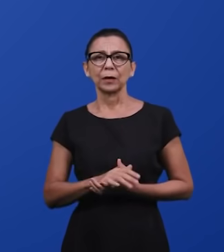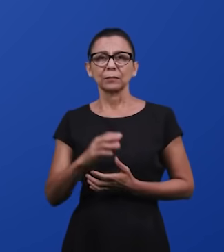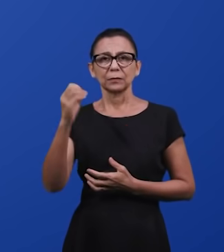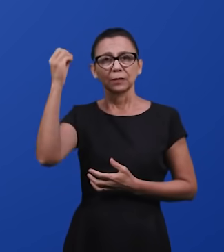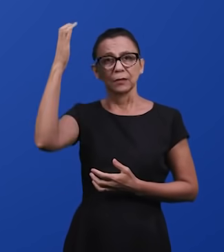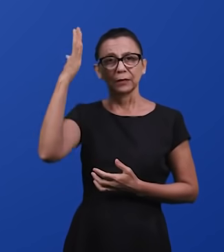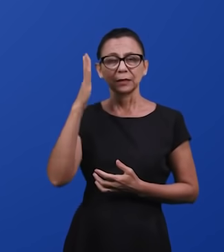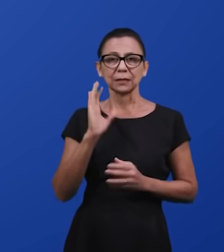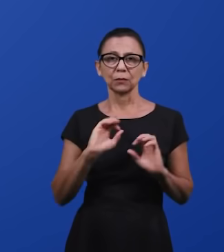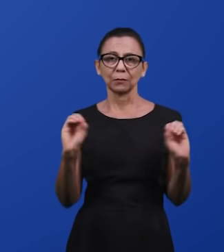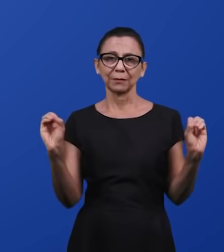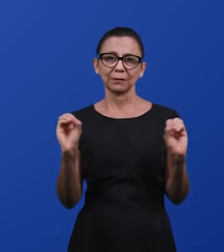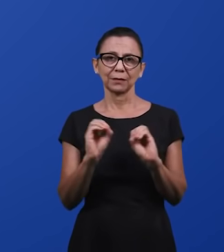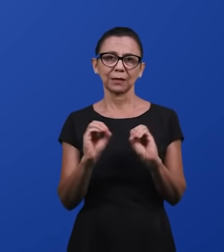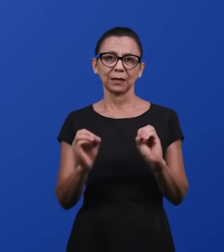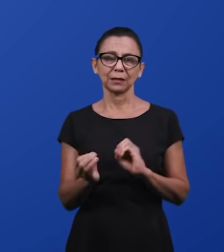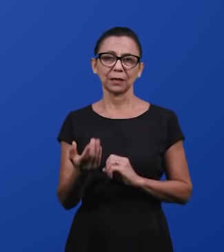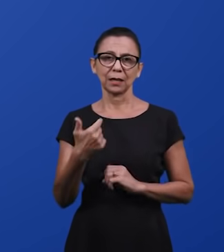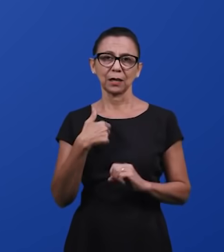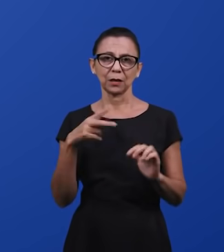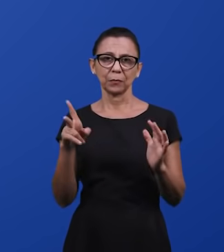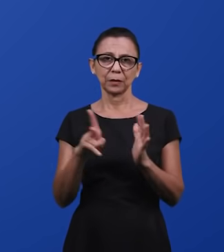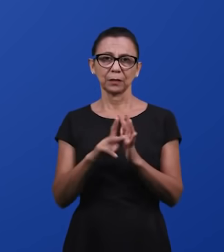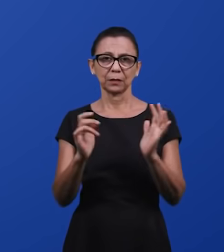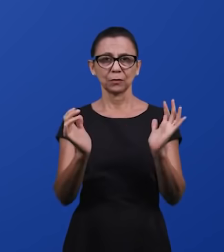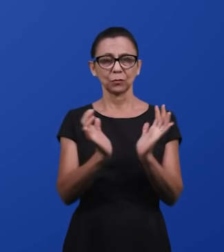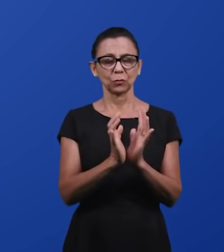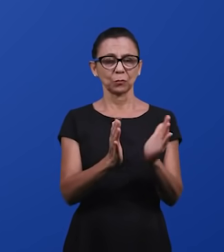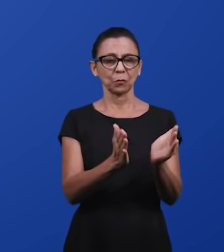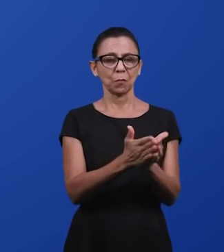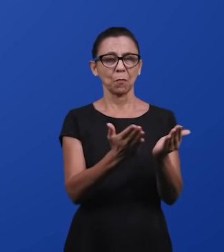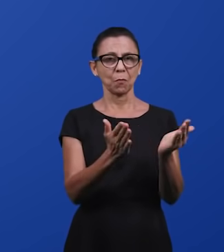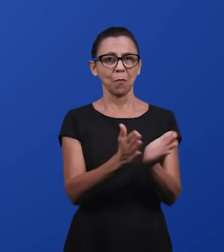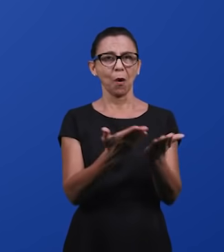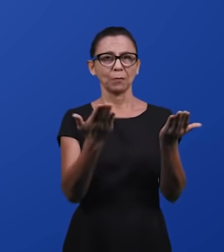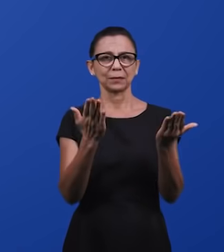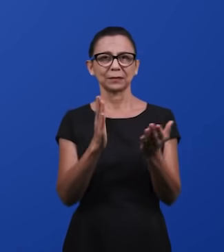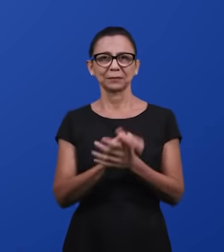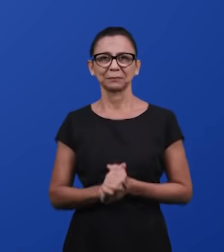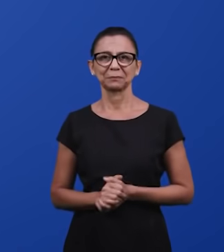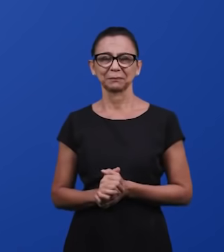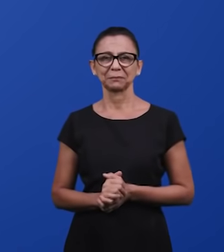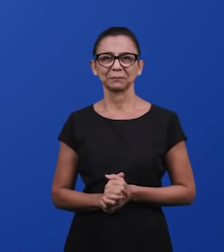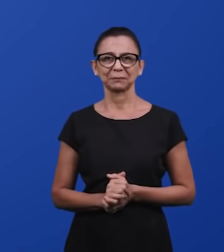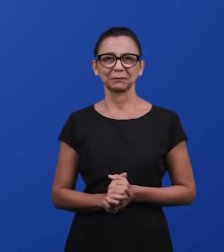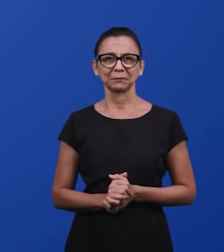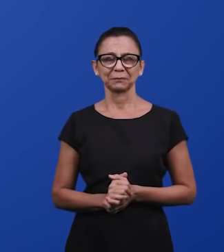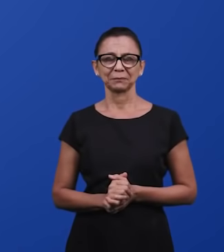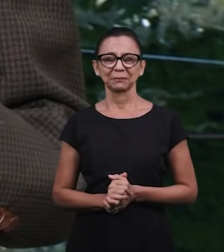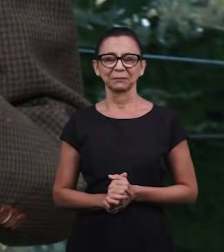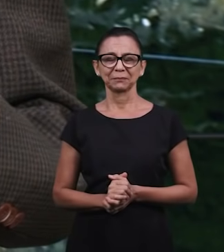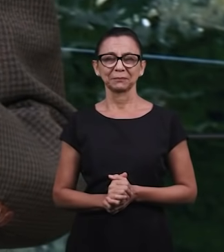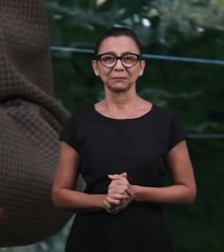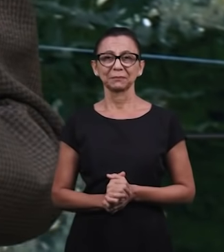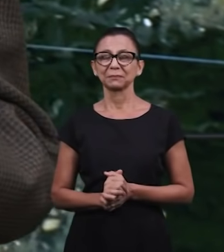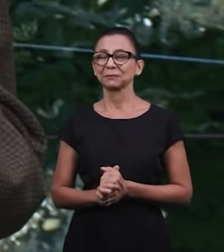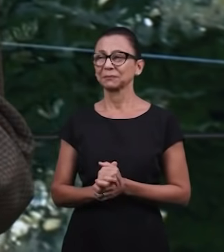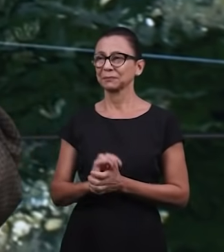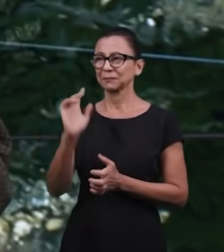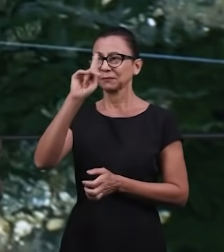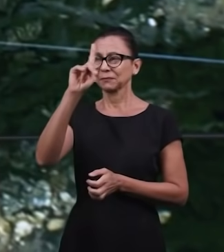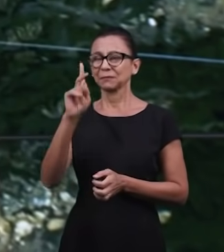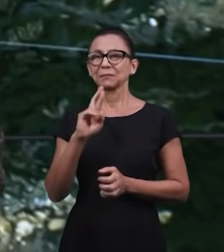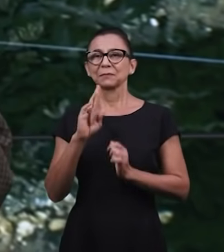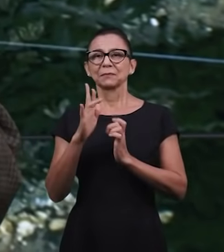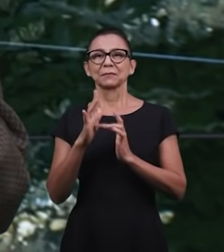têm revelação. Eu estou no grupo dos pobres. A todos a paz do Senhor. Amém, Fernando.